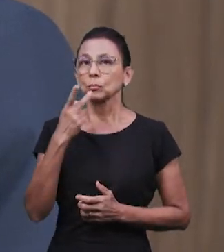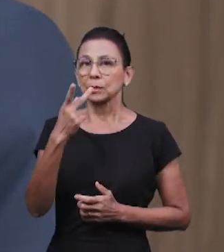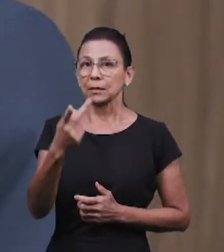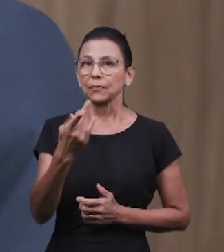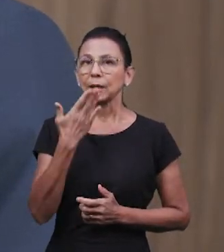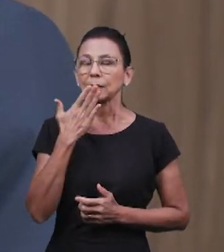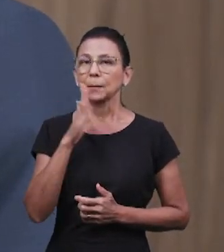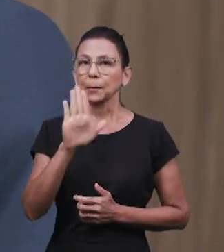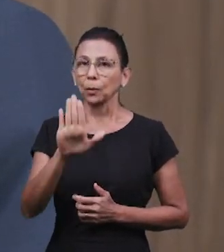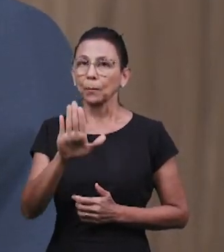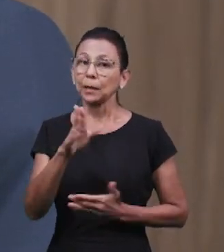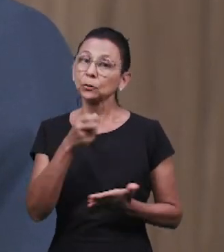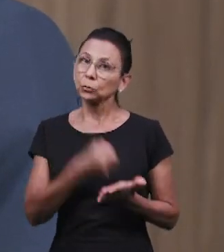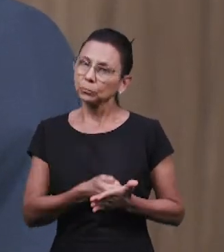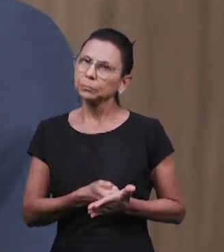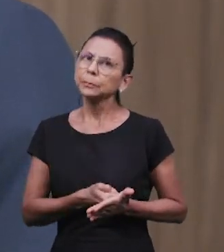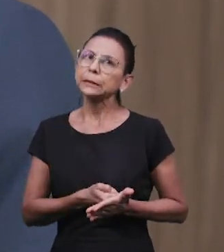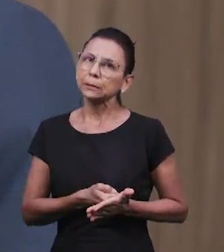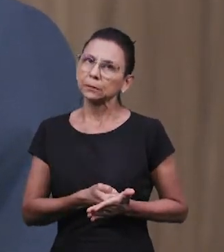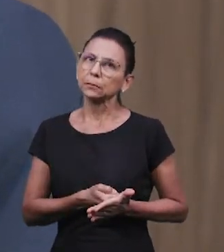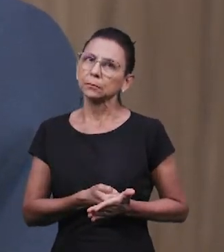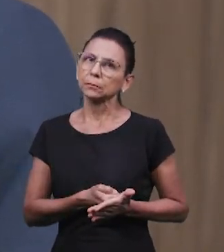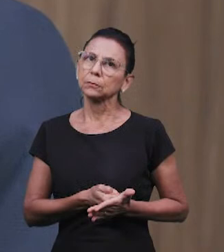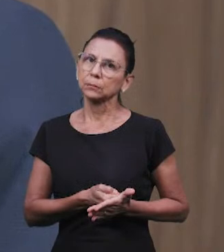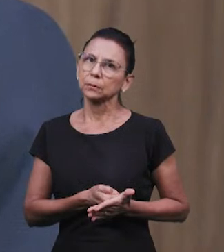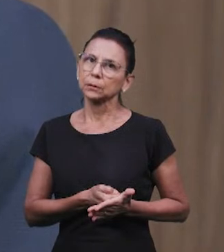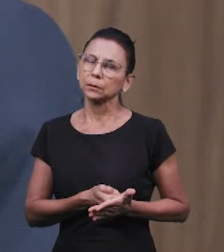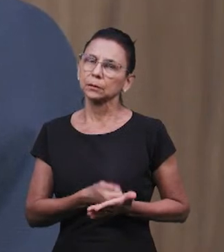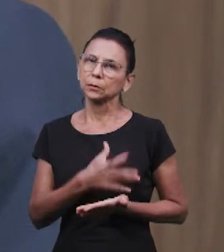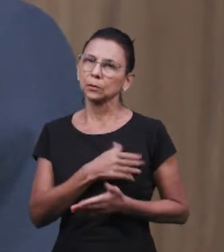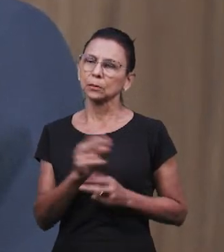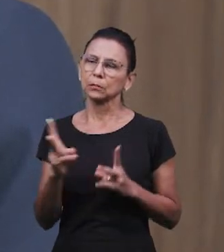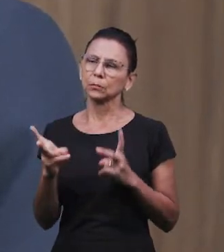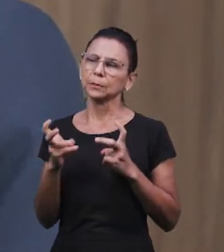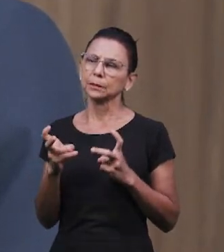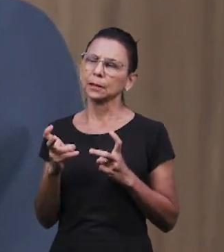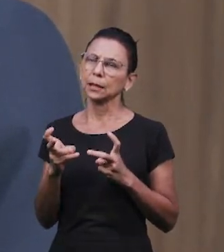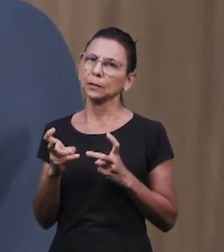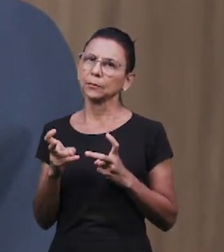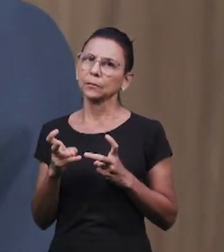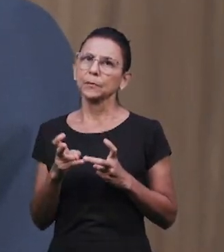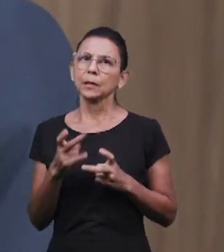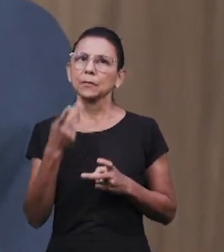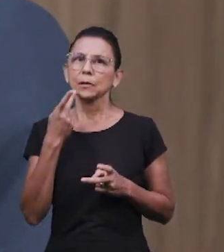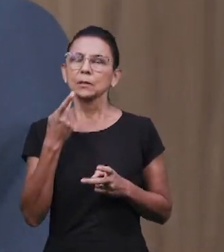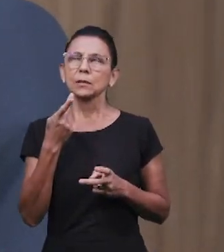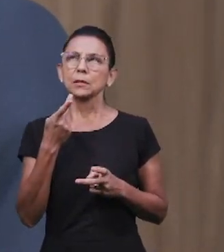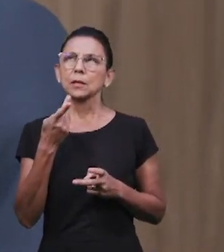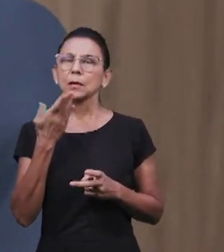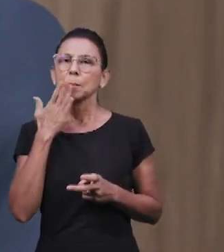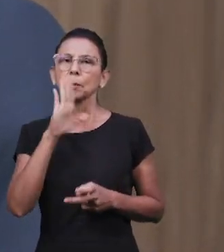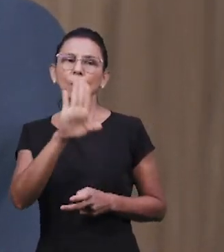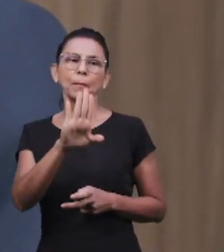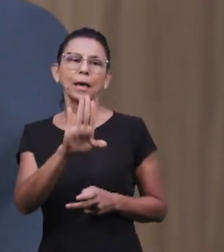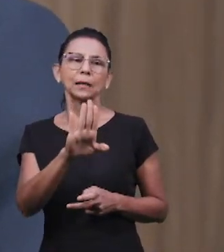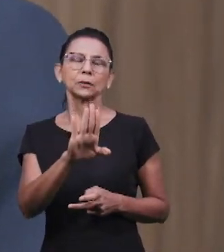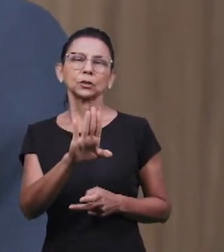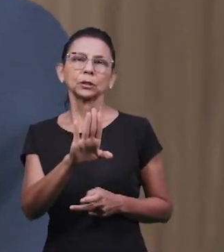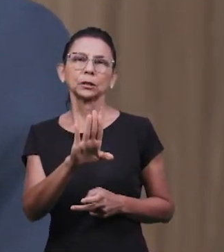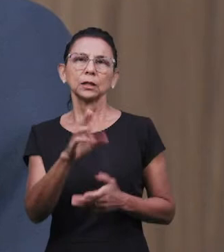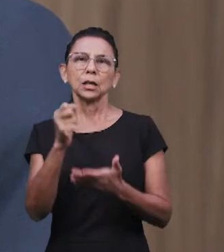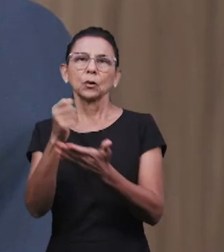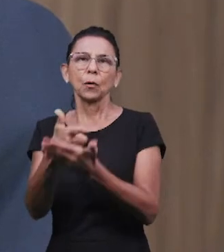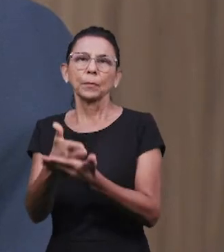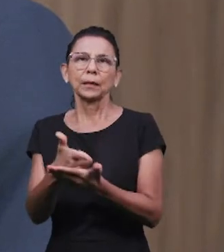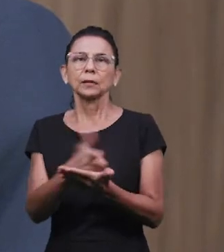você cumprir o que você fala com ele, se ele vê, porque os filhos aprendem por observação, né? Você fala, você promete uma coisa para ele,